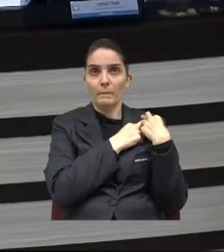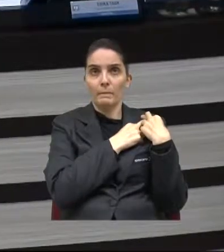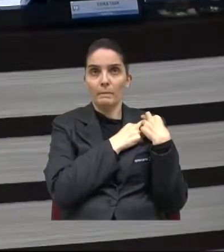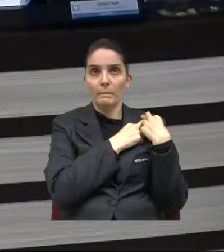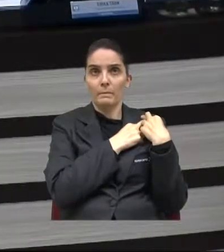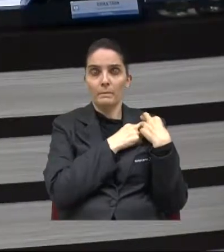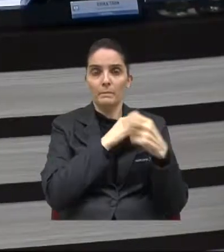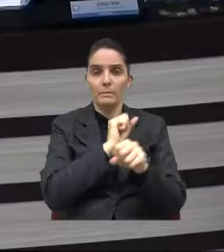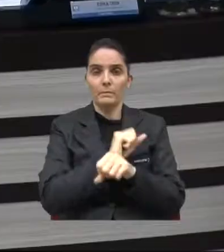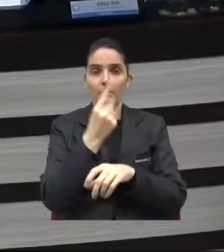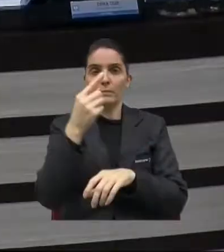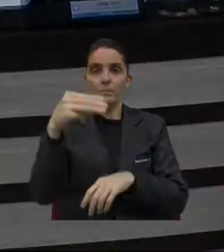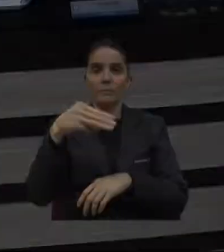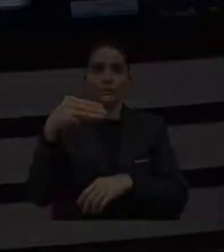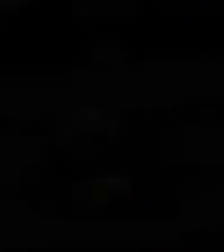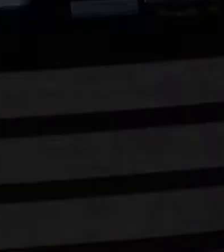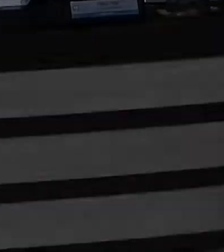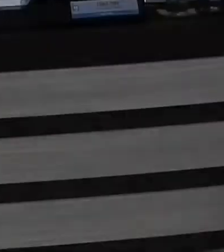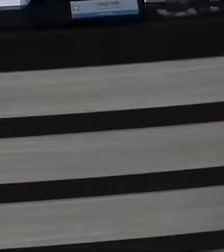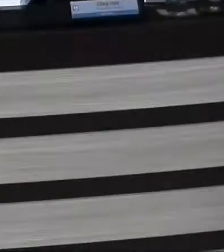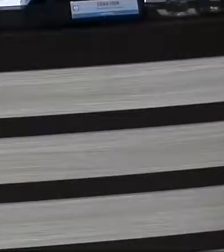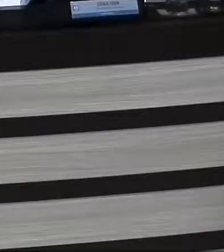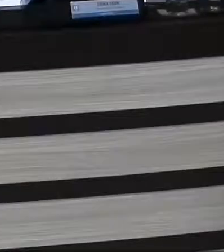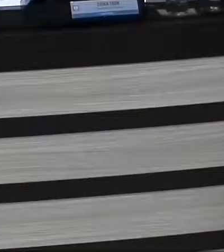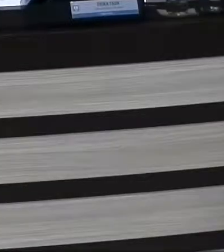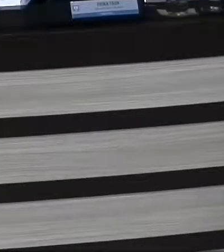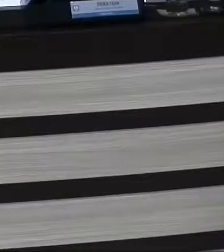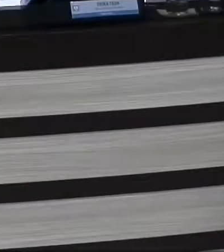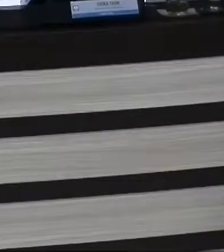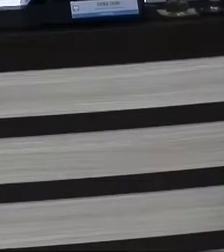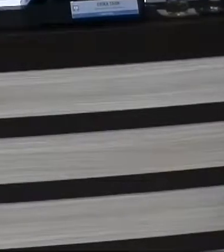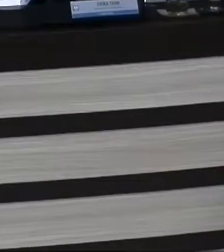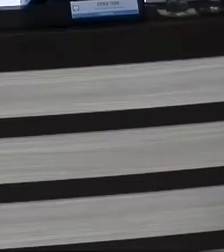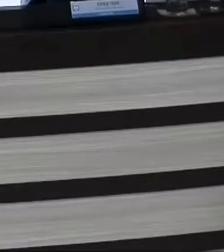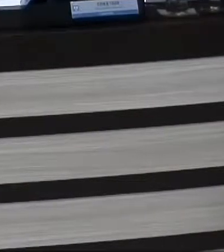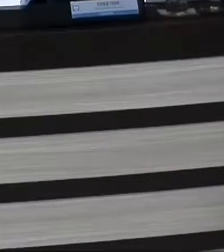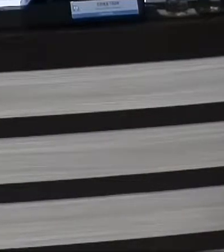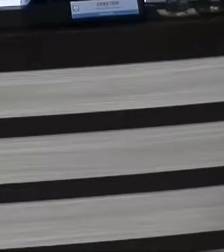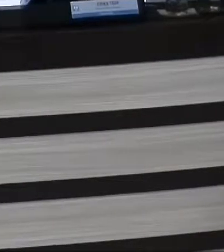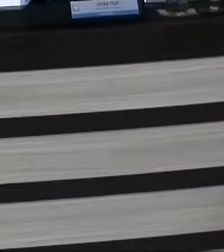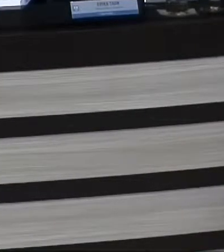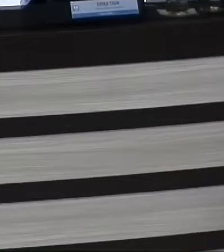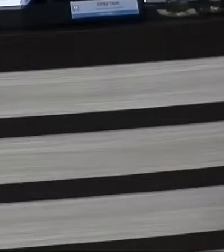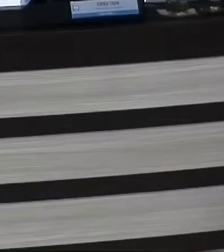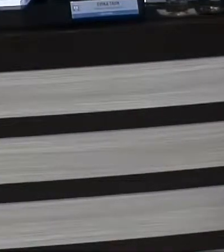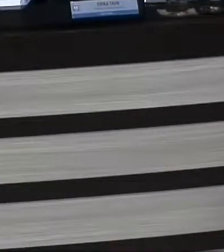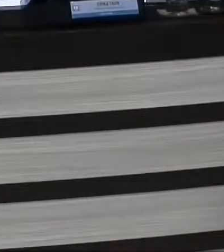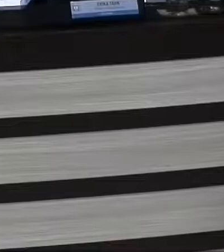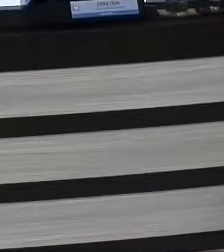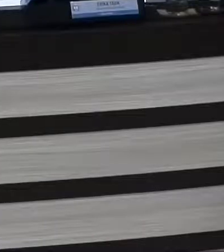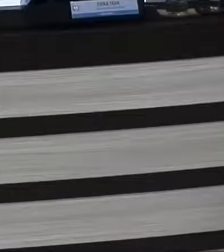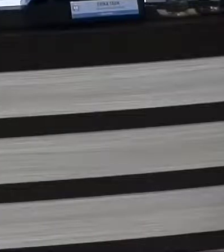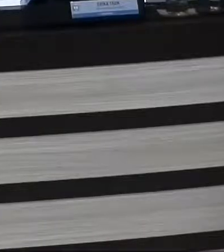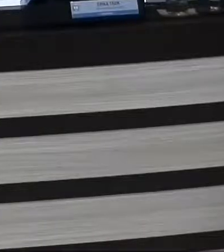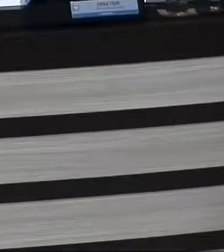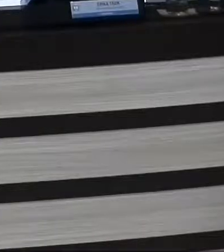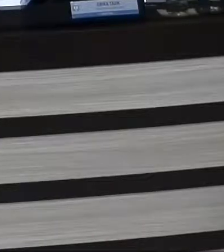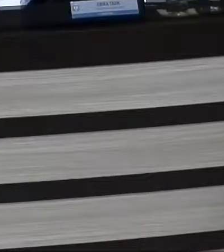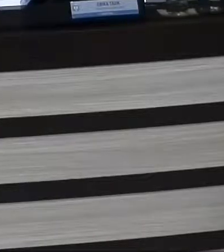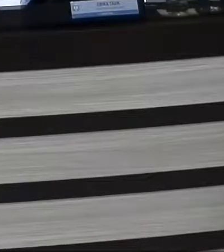Sessão está suspensa por um minuto. Número 14, a emenda 158, protocolado sobre o